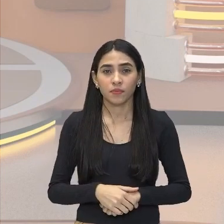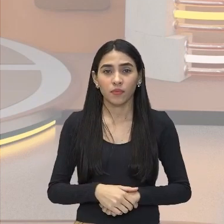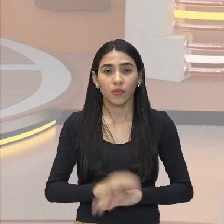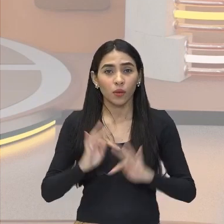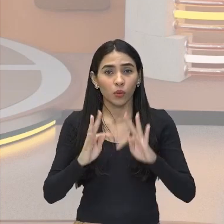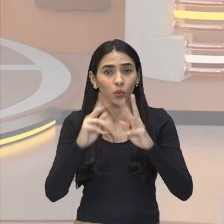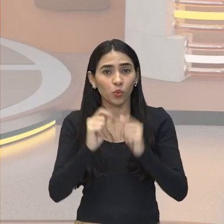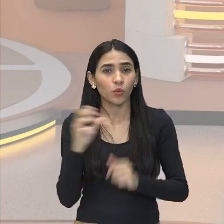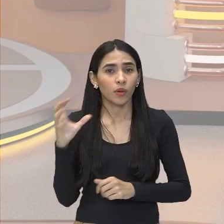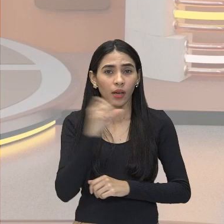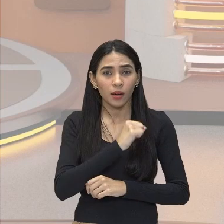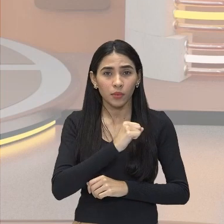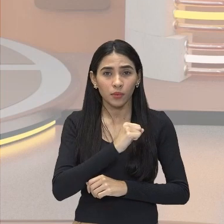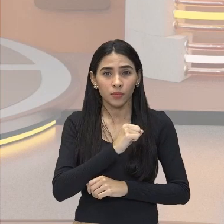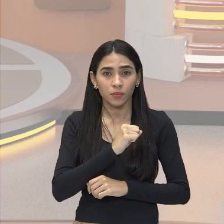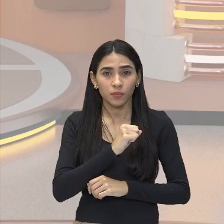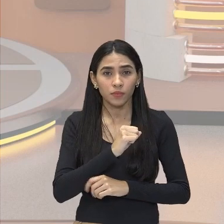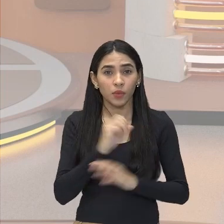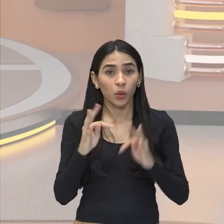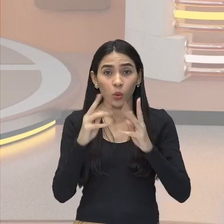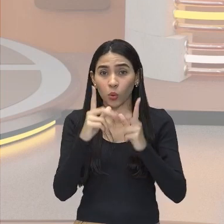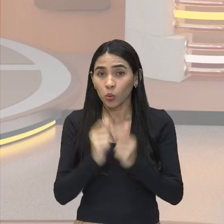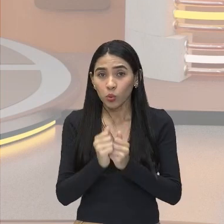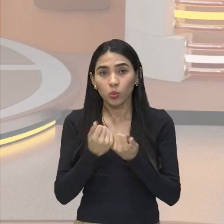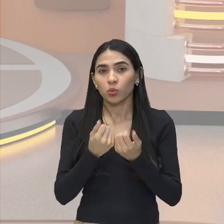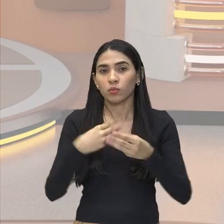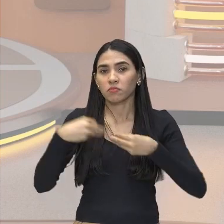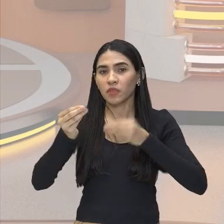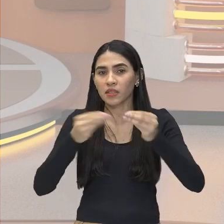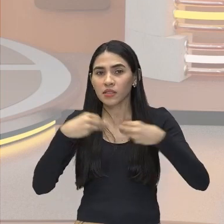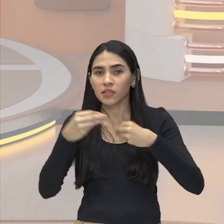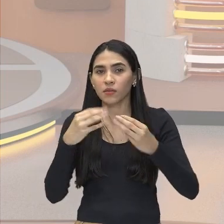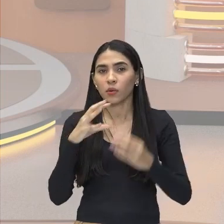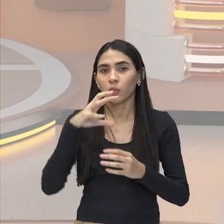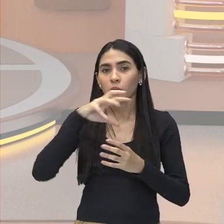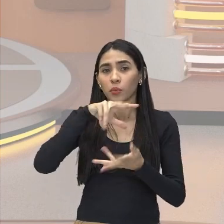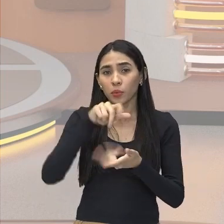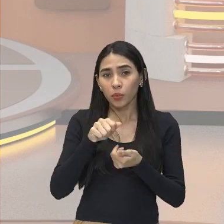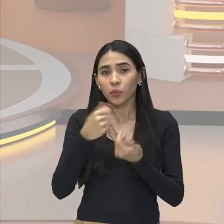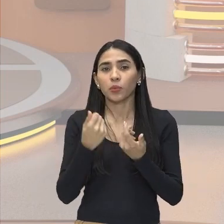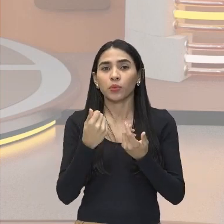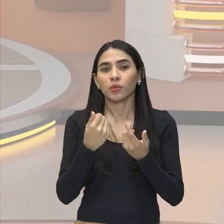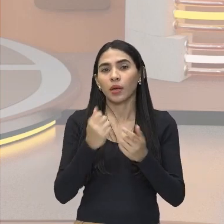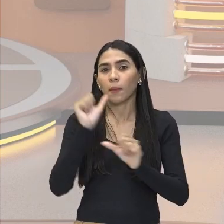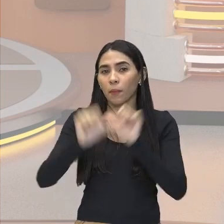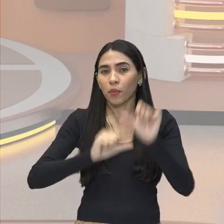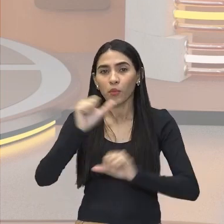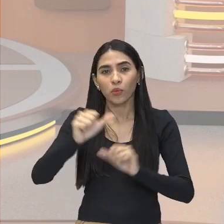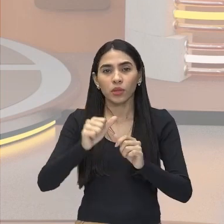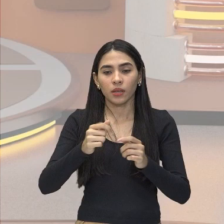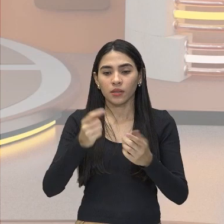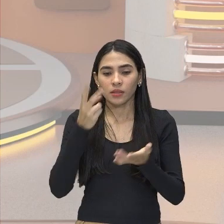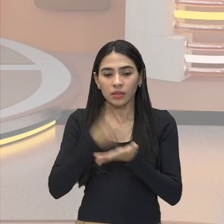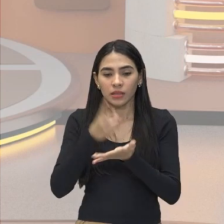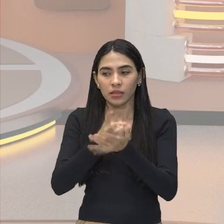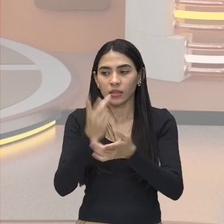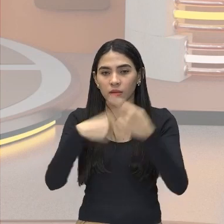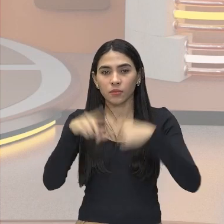tudo é volátil, tudo flui, tudo muda, né? Tudo está em constante